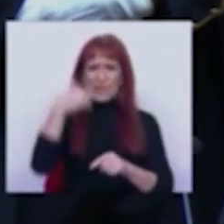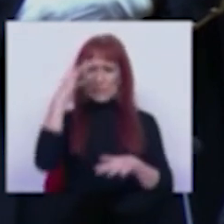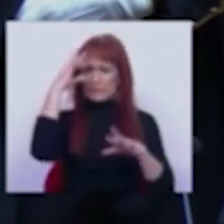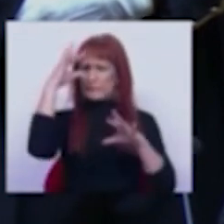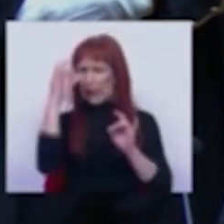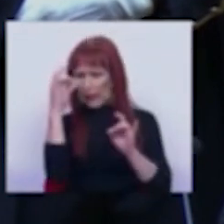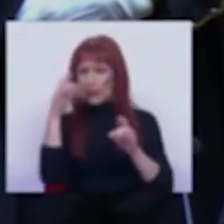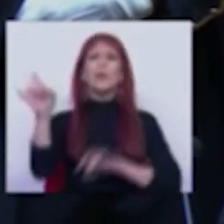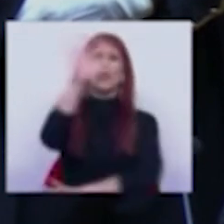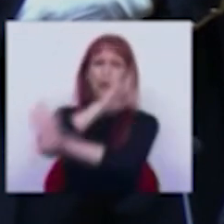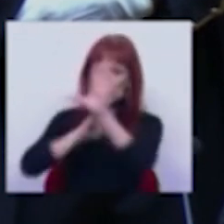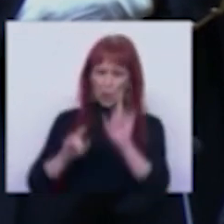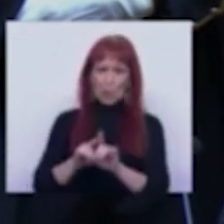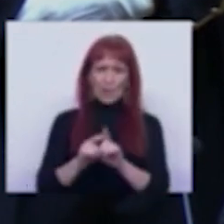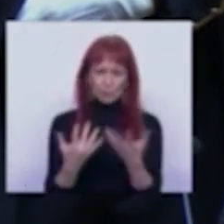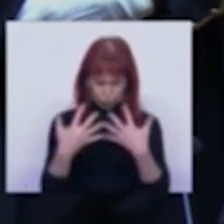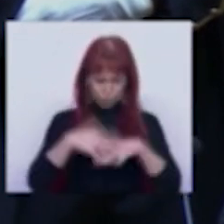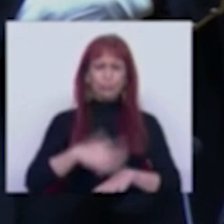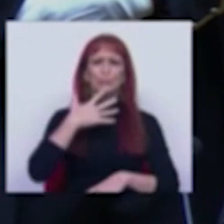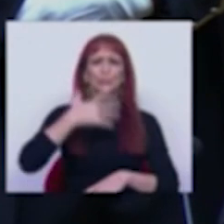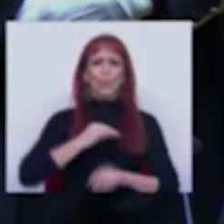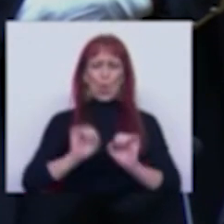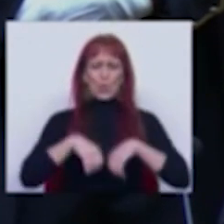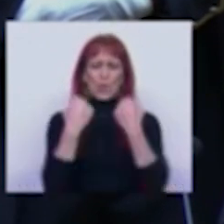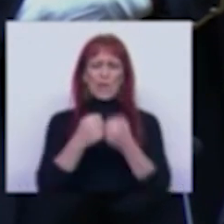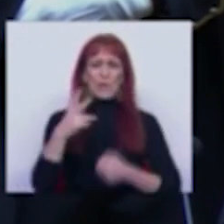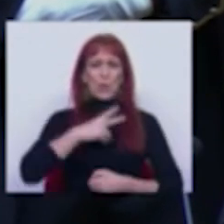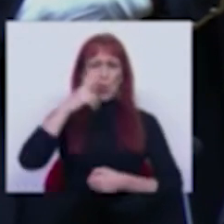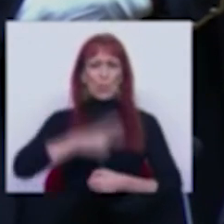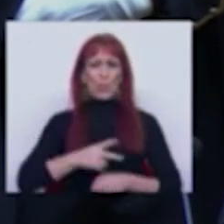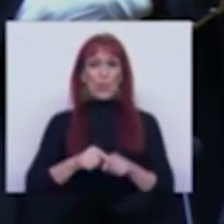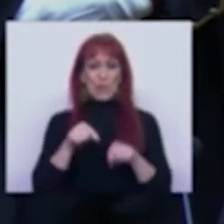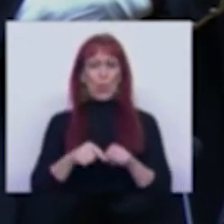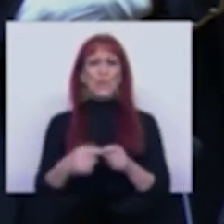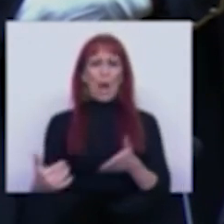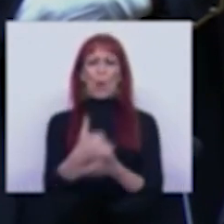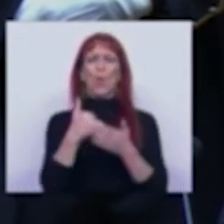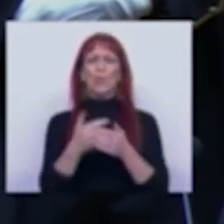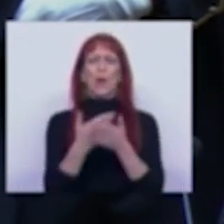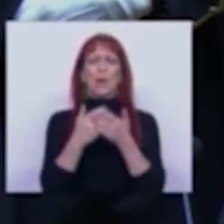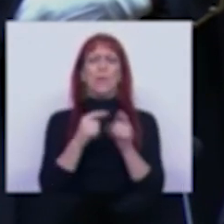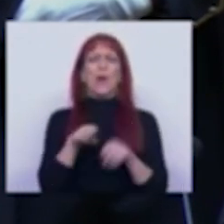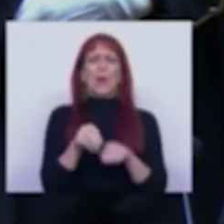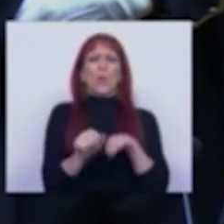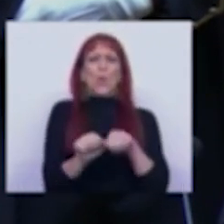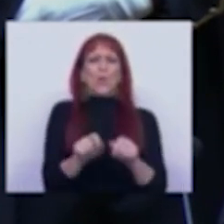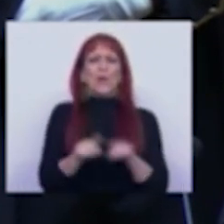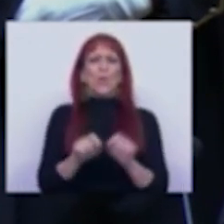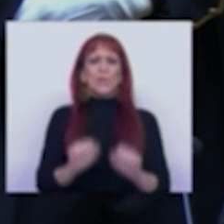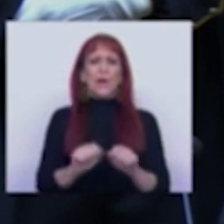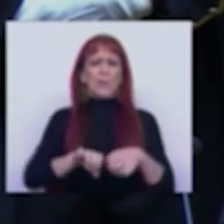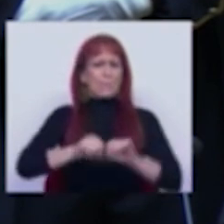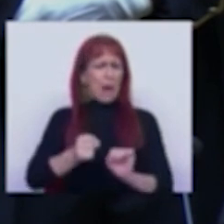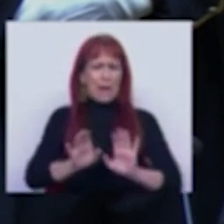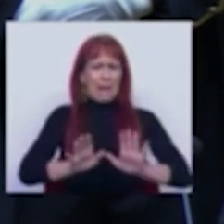traumáticas e da Europa se integrou plenamente na sociedade portuguesa e aí recuperou a economia local sem nenhuma